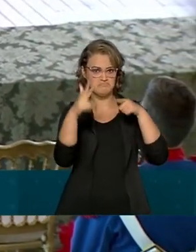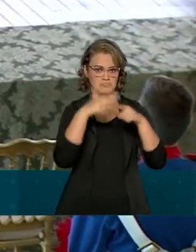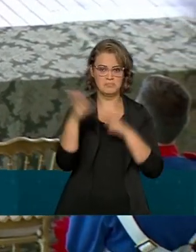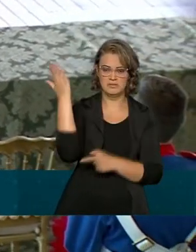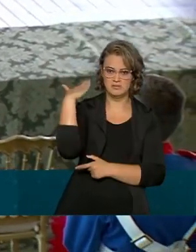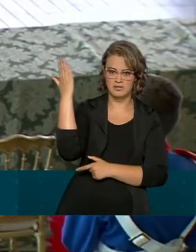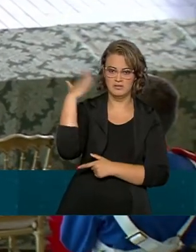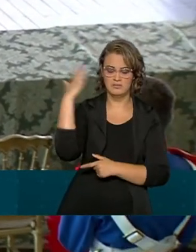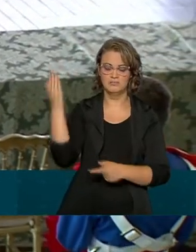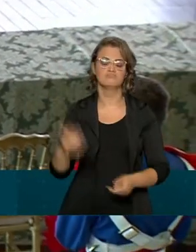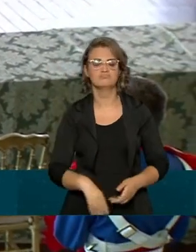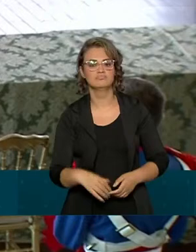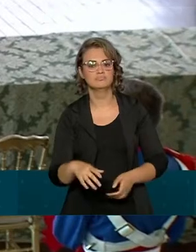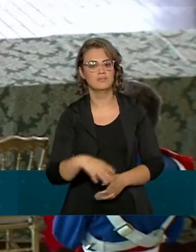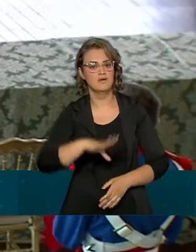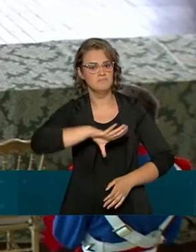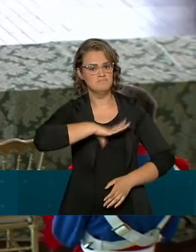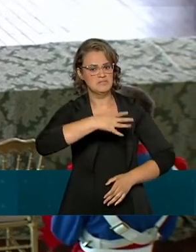aí